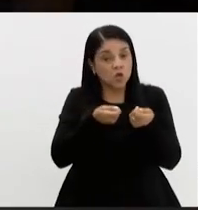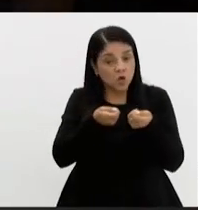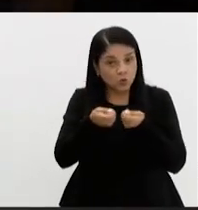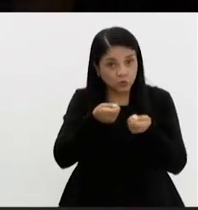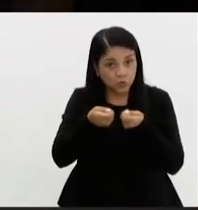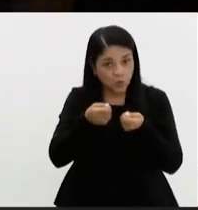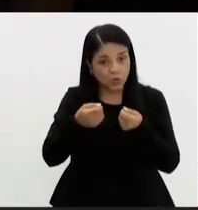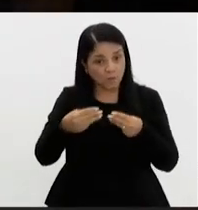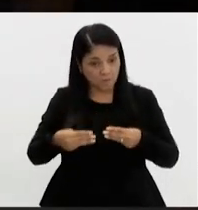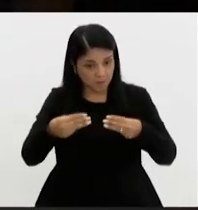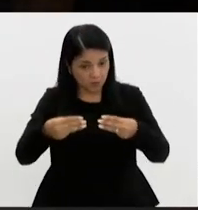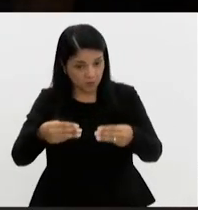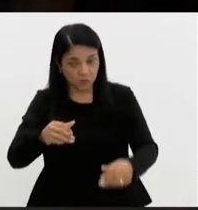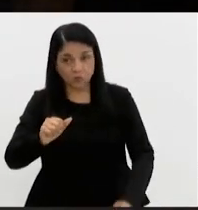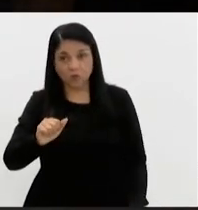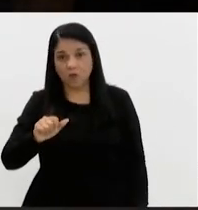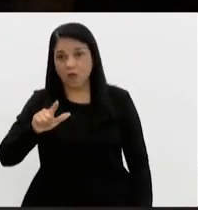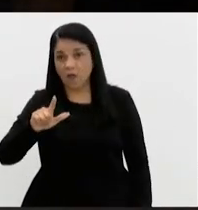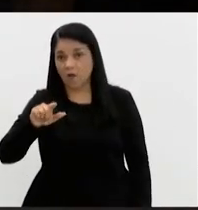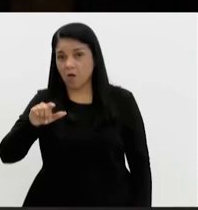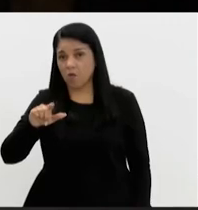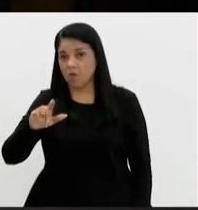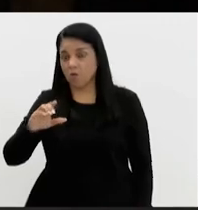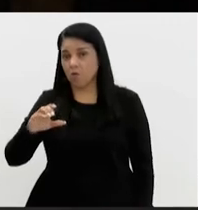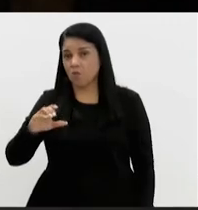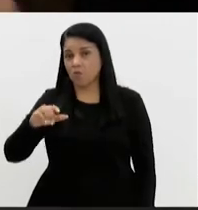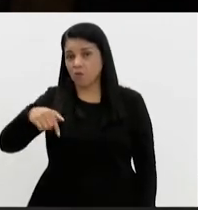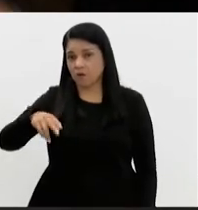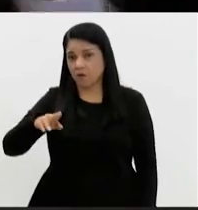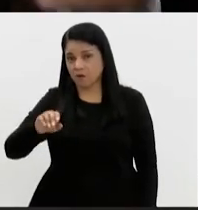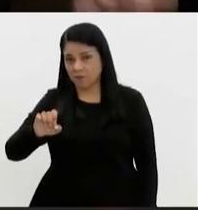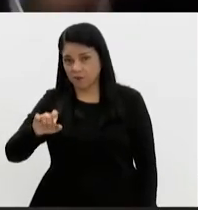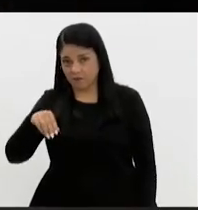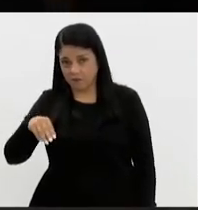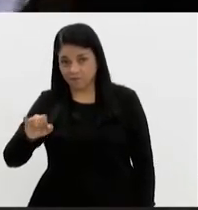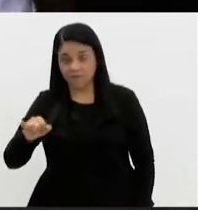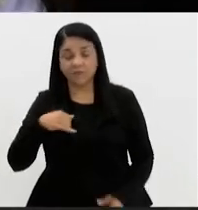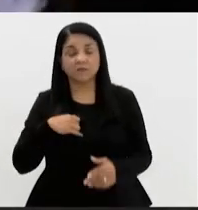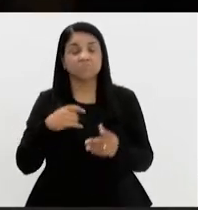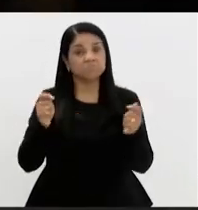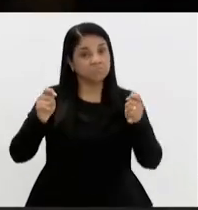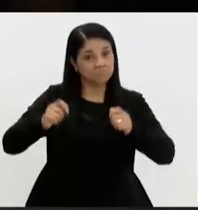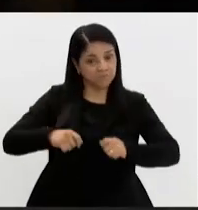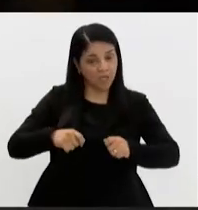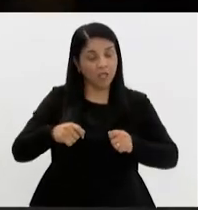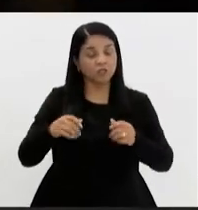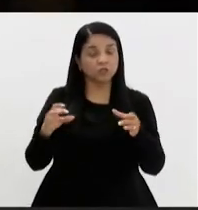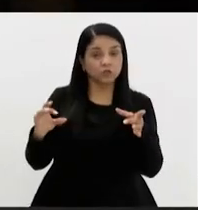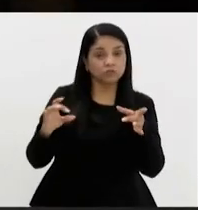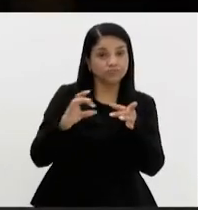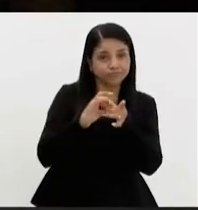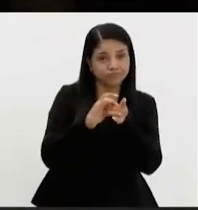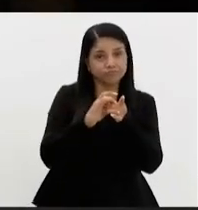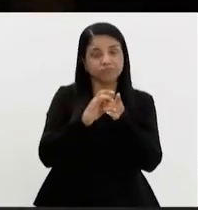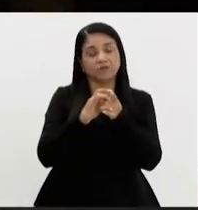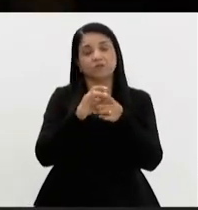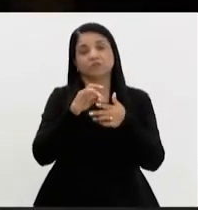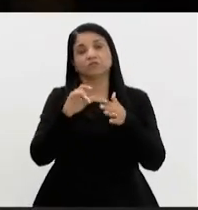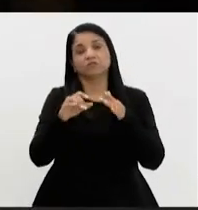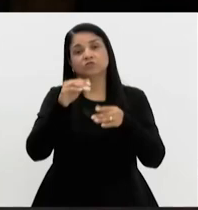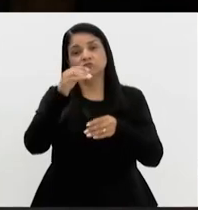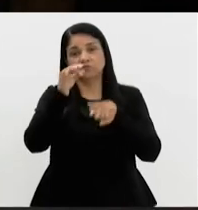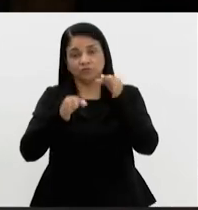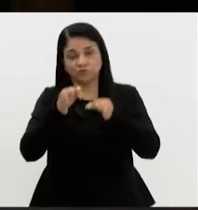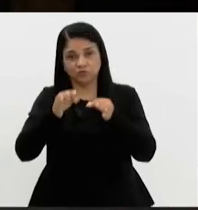permite tem permitido junto com a justiça eleitoral Federal que eu acabei que Eu mencionei controle